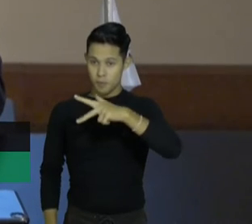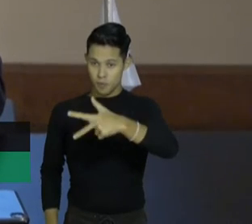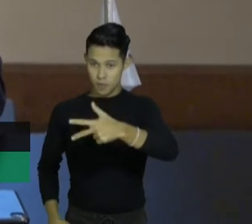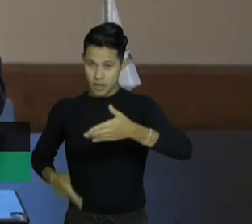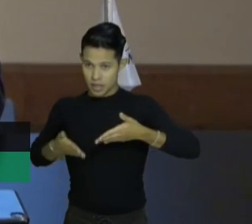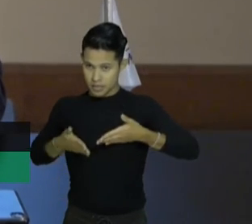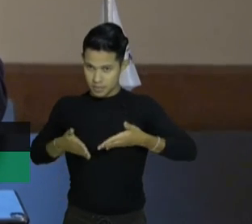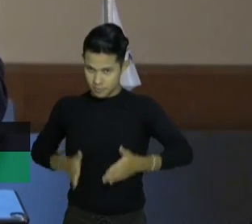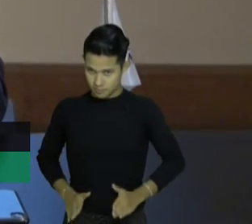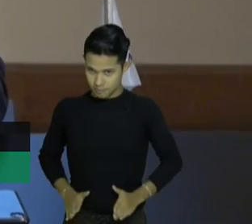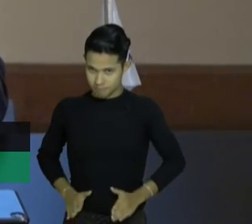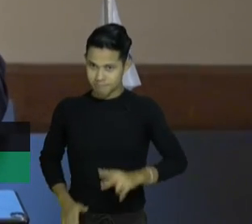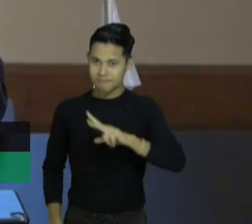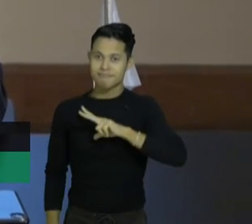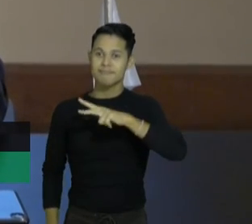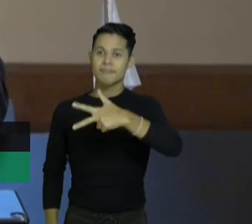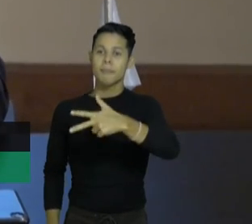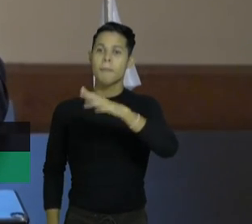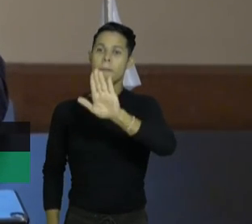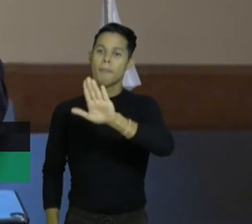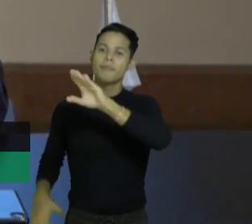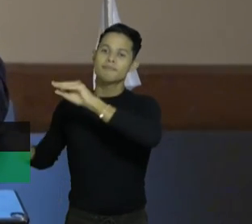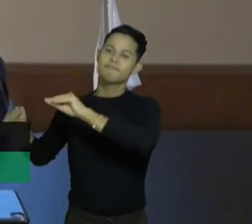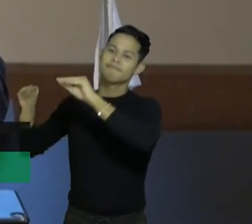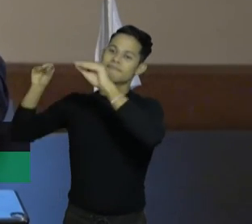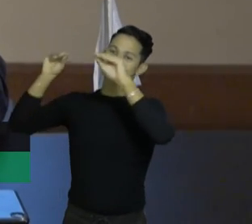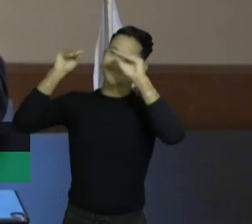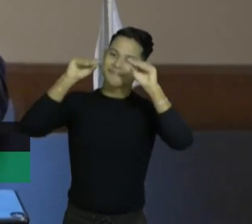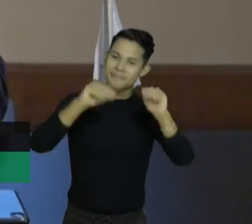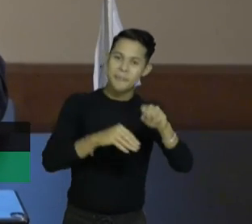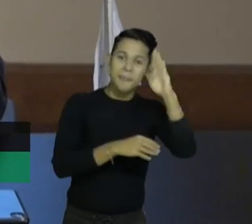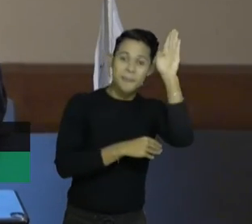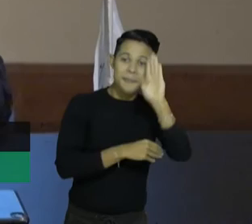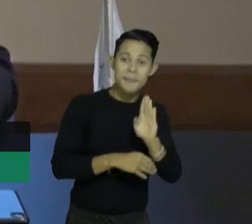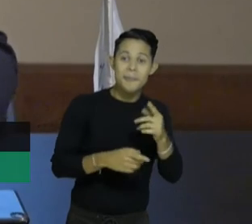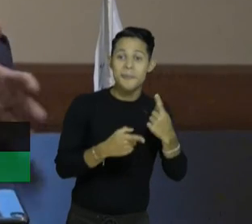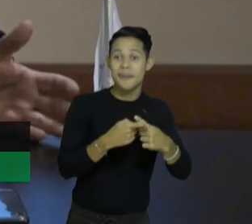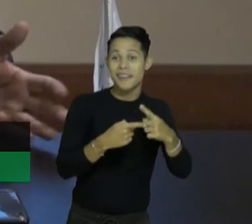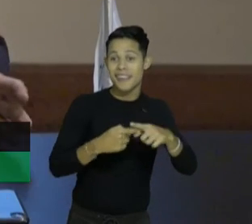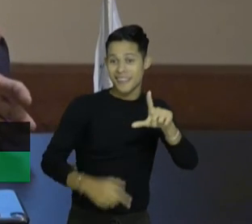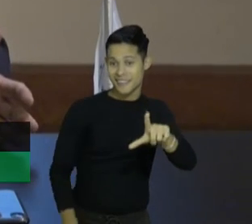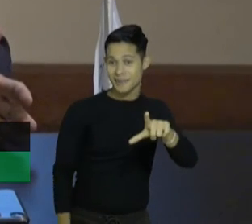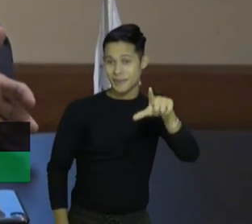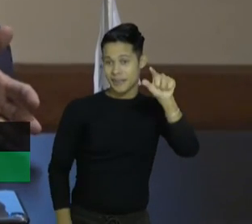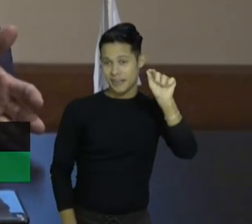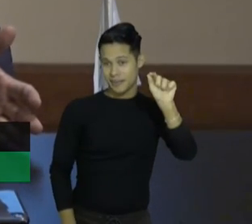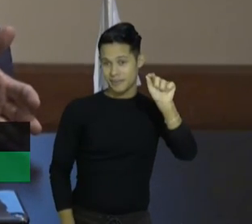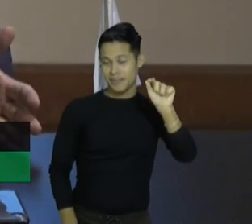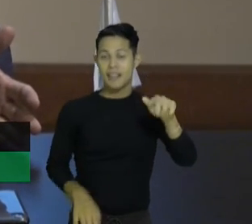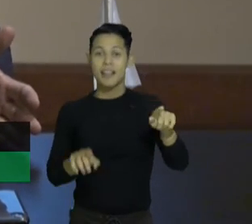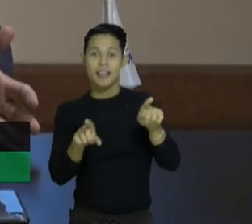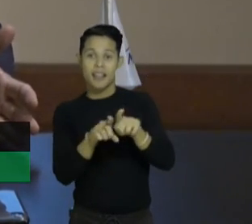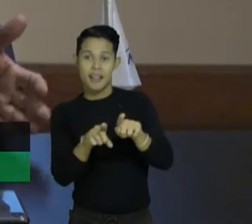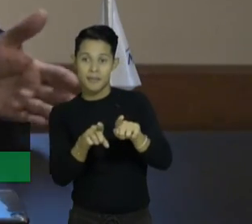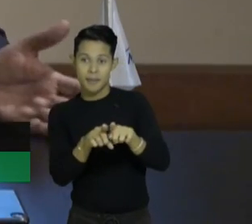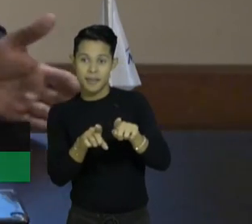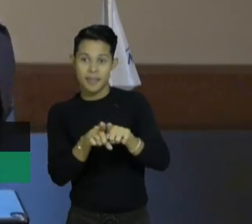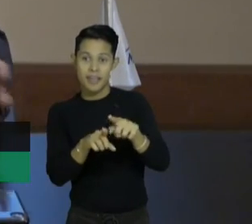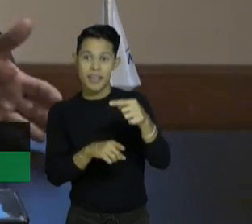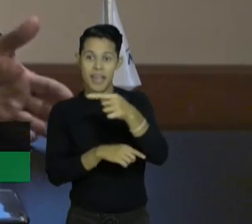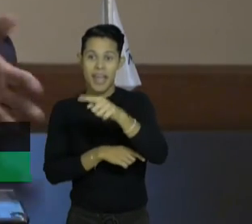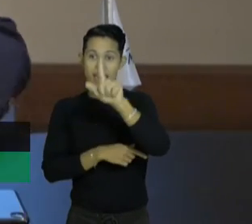nascimento mas hoje é brasileiro digamos assim por opção e mais ainda né Eh eh é